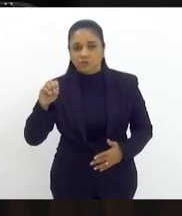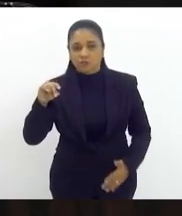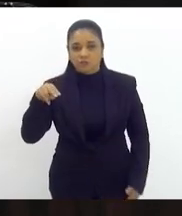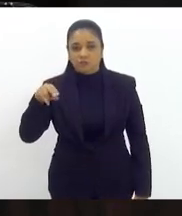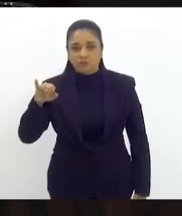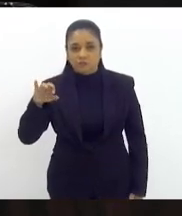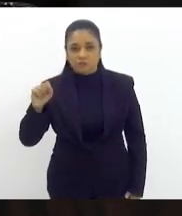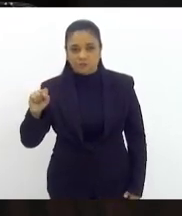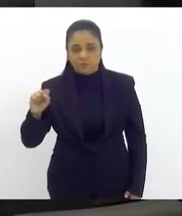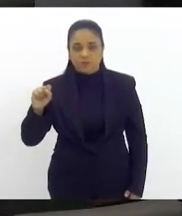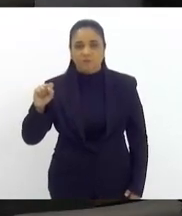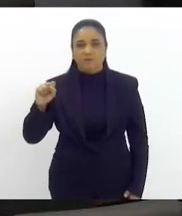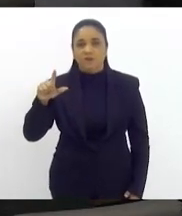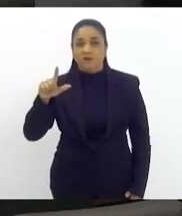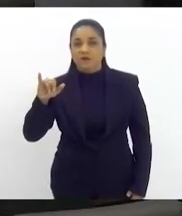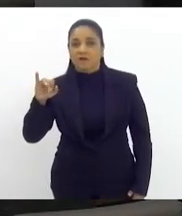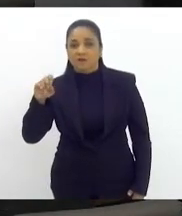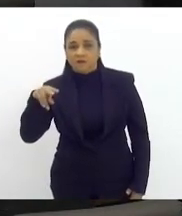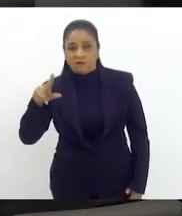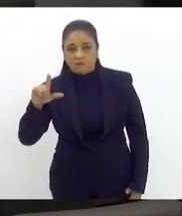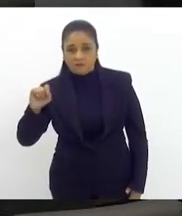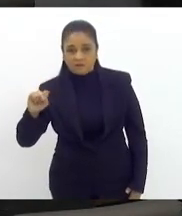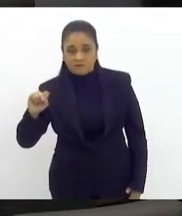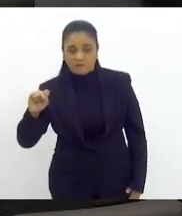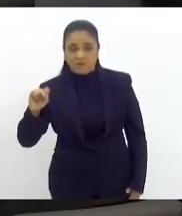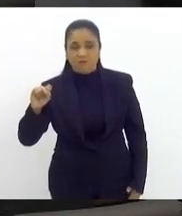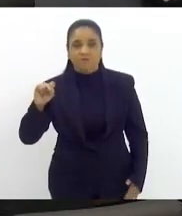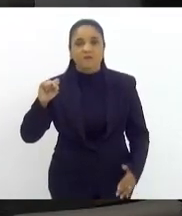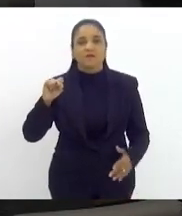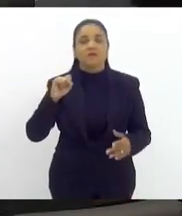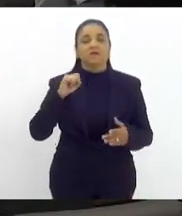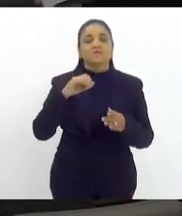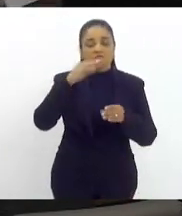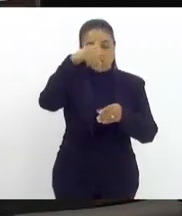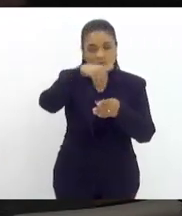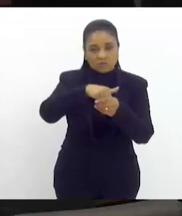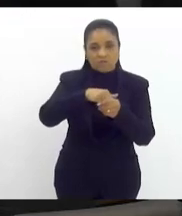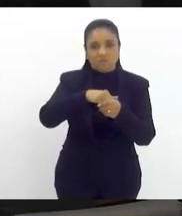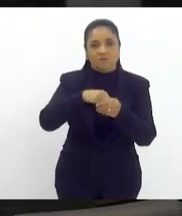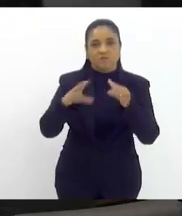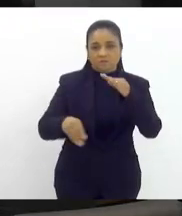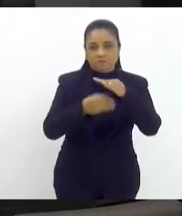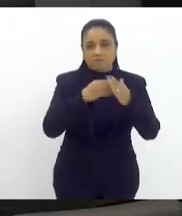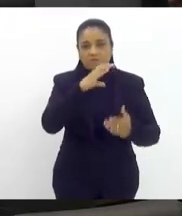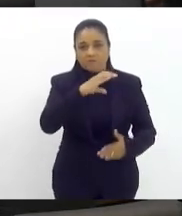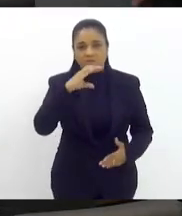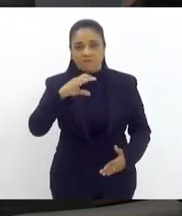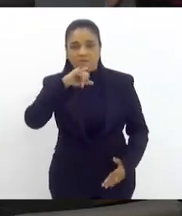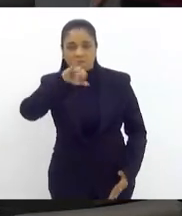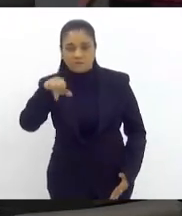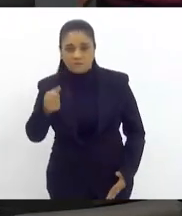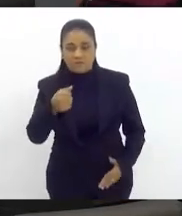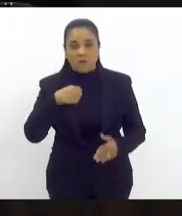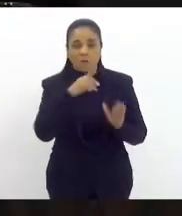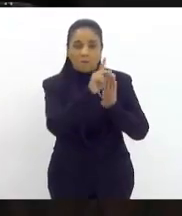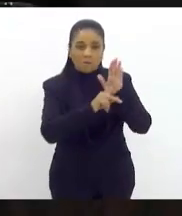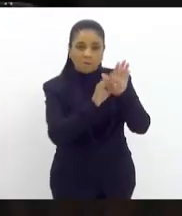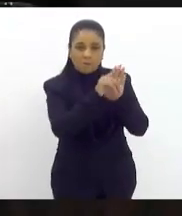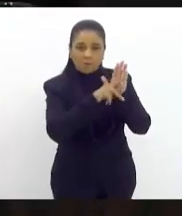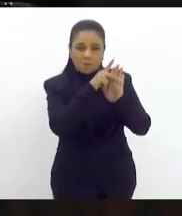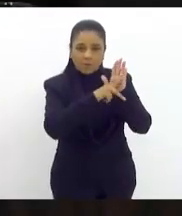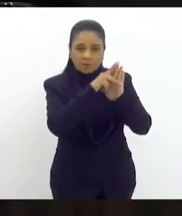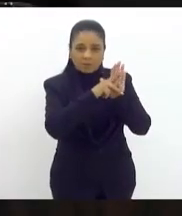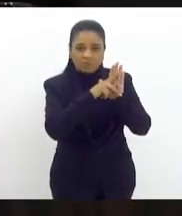da CCJ ao projeto. Senhores que aprovam,